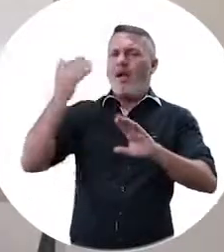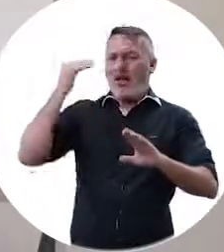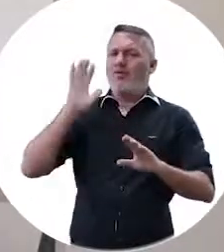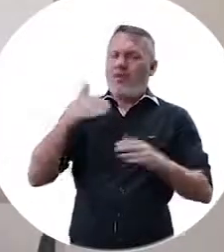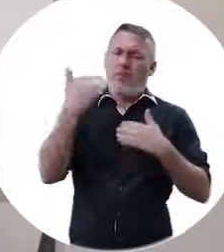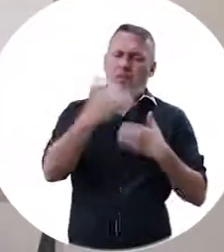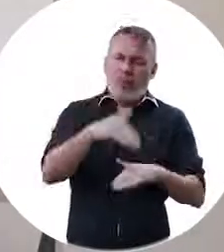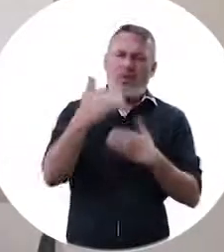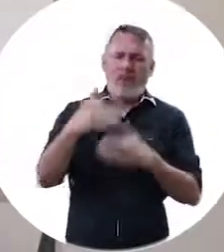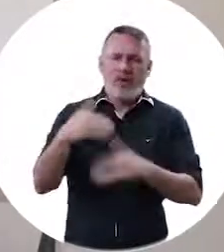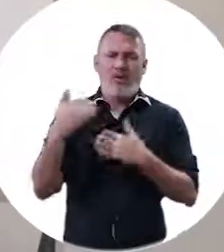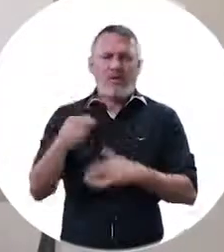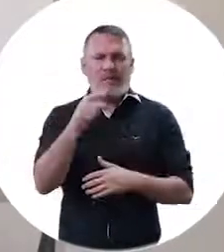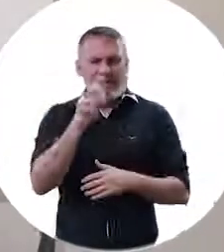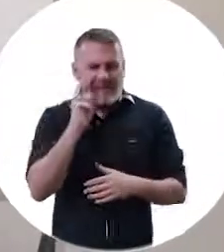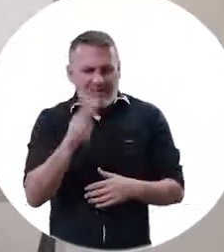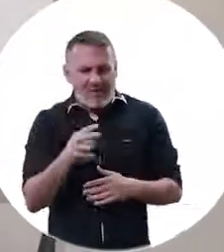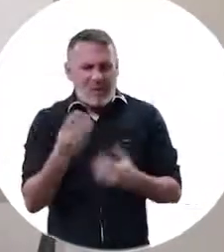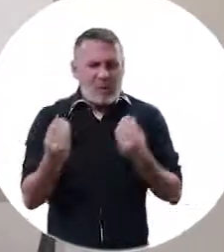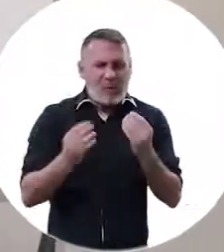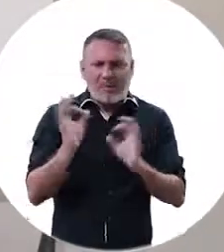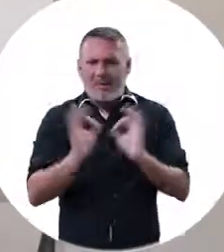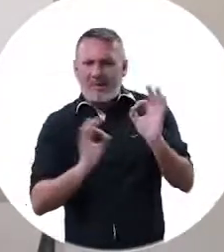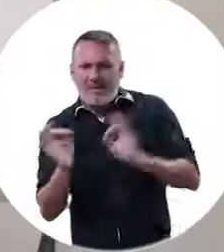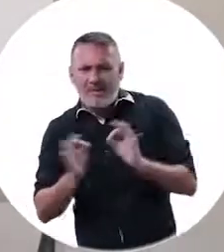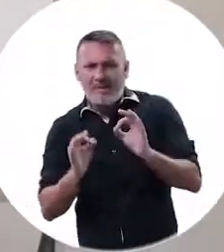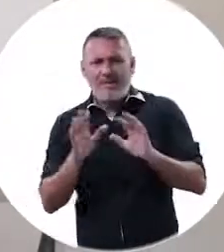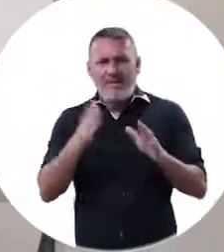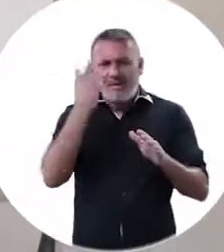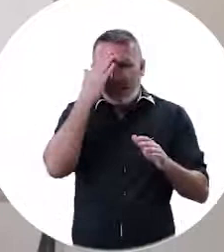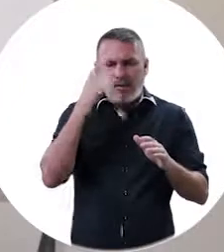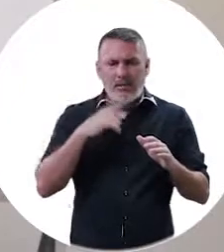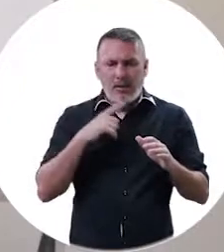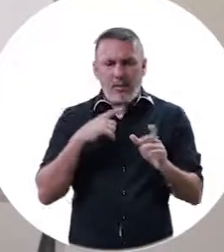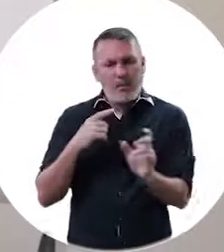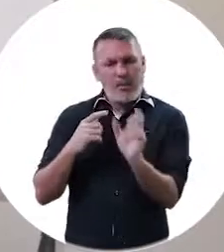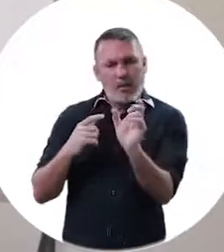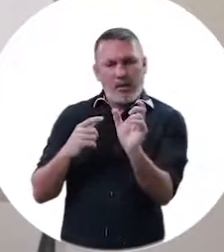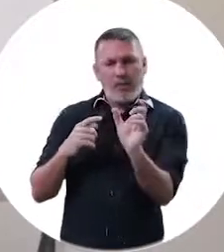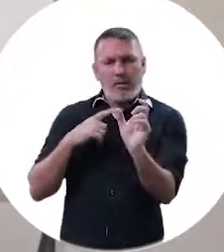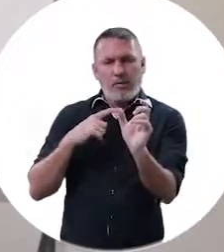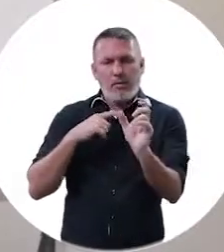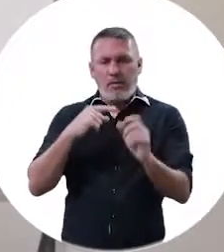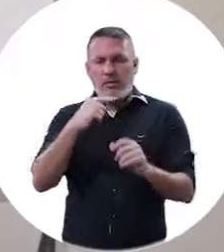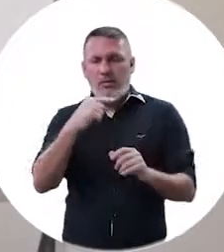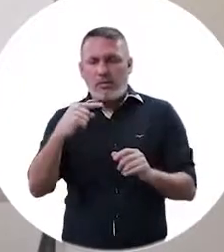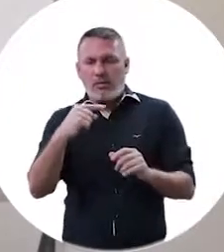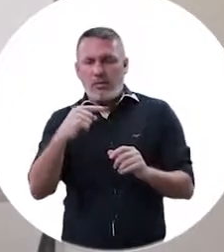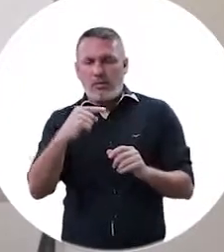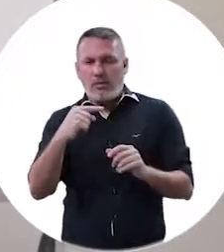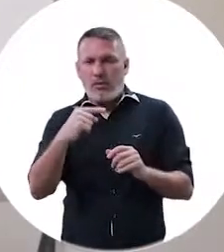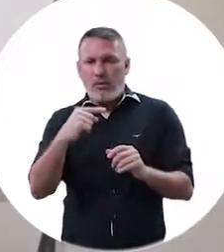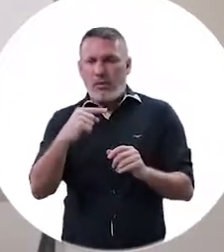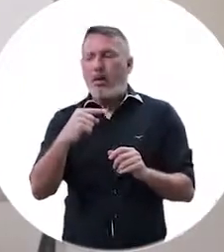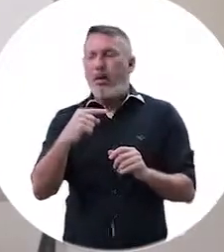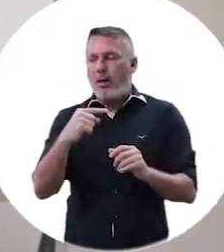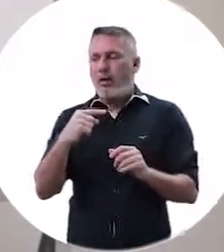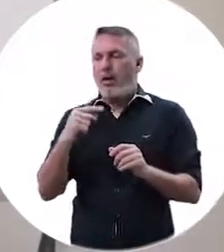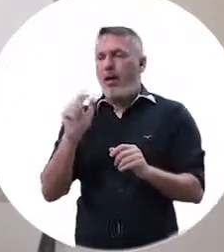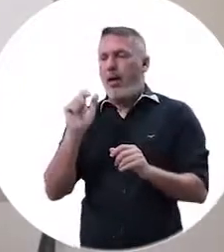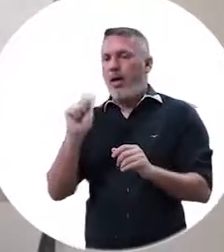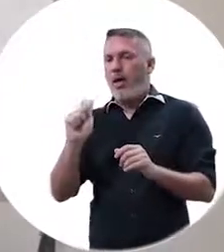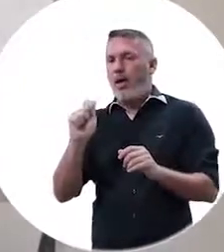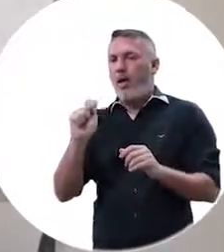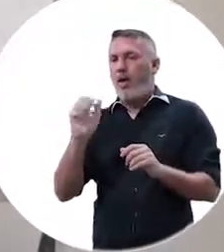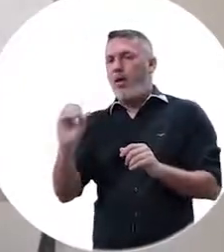utilizado no passado nas discursivas. Quando você tem separação em hífens, consoante com consoante, aqui